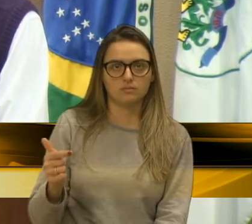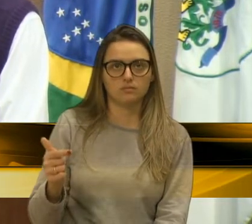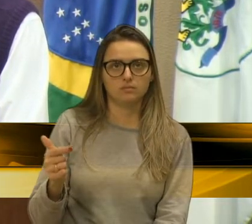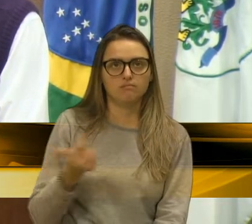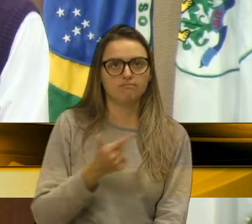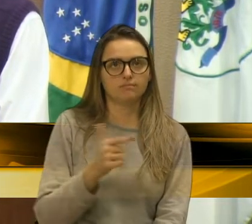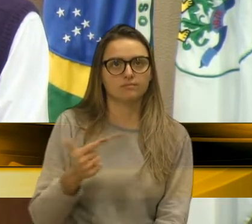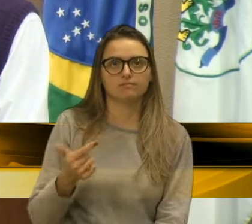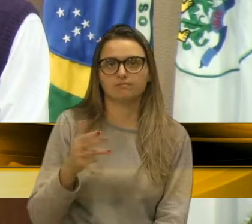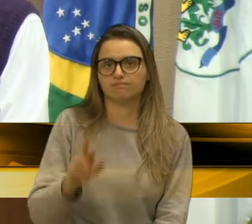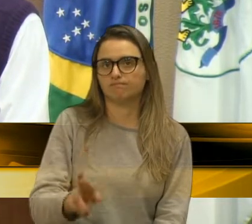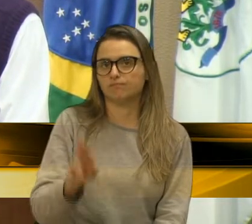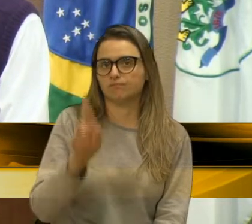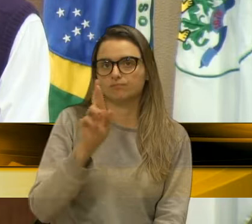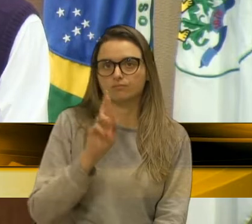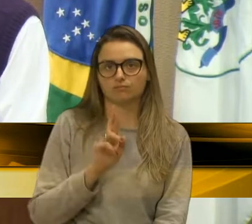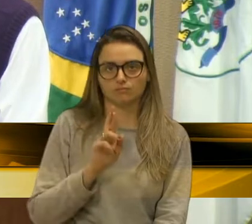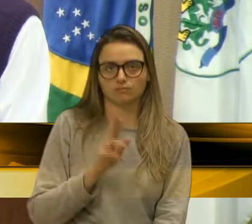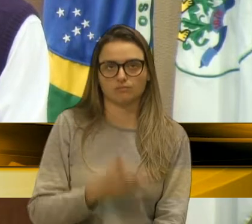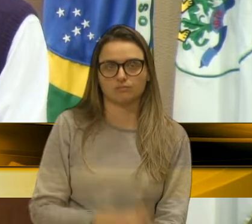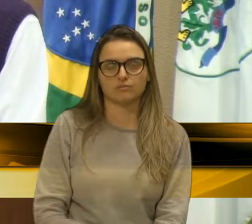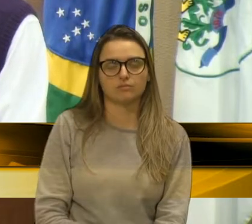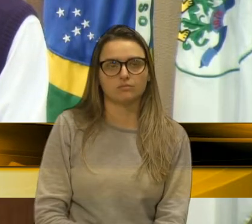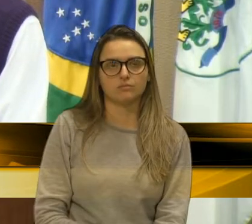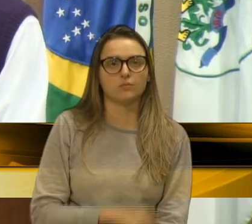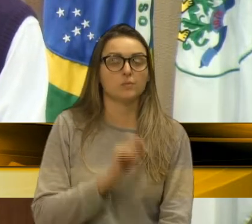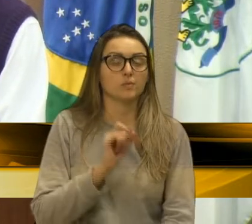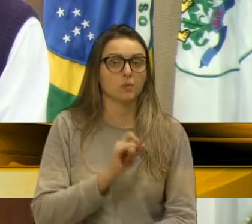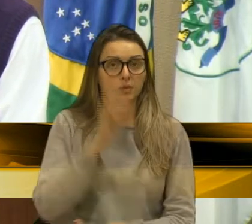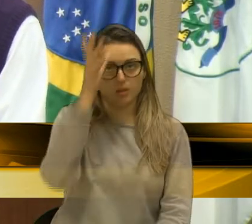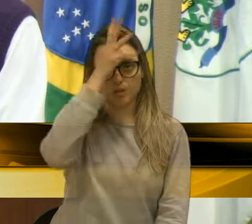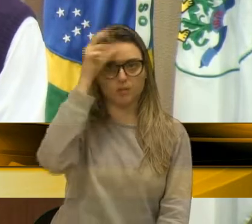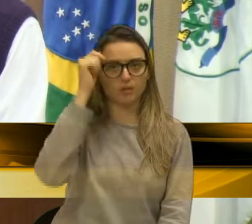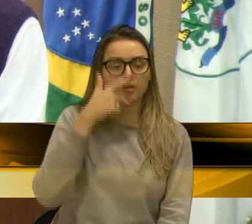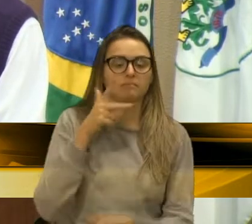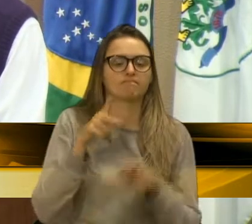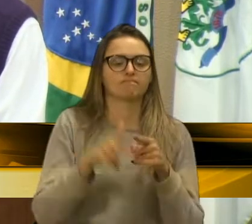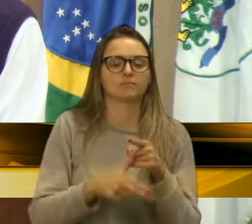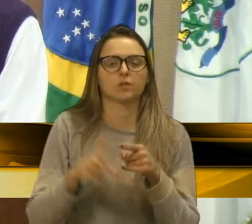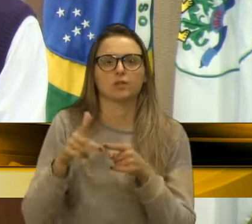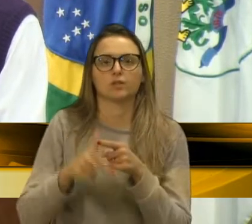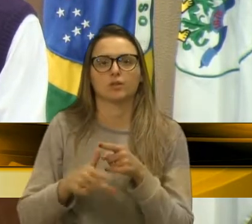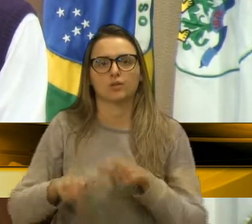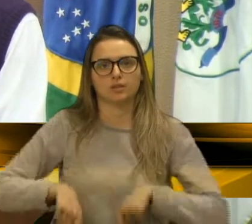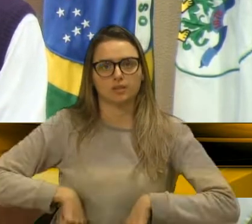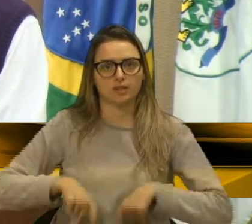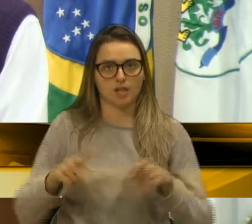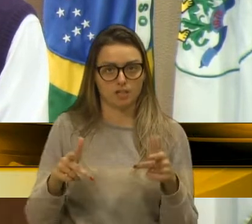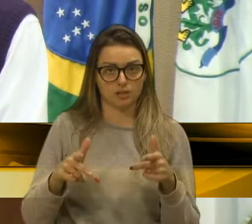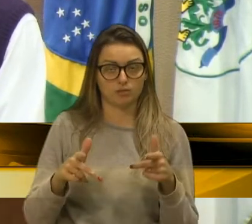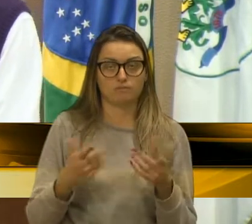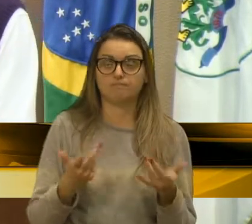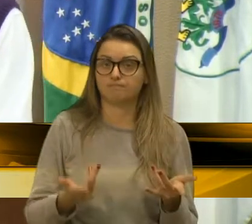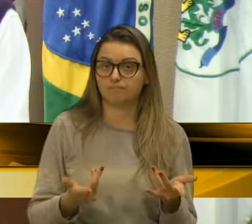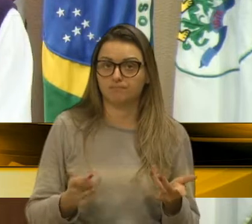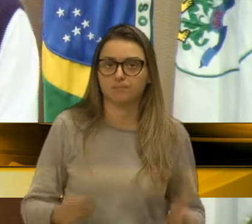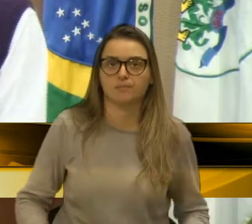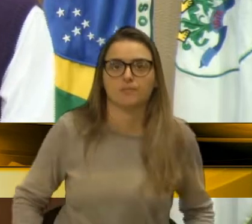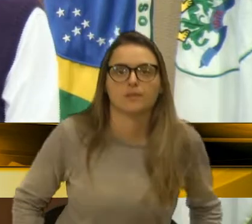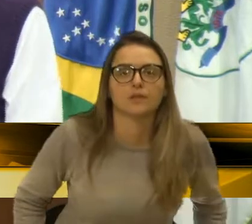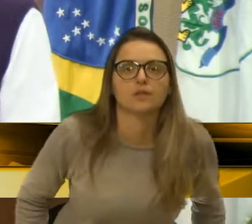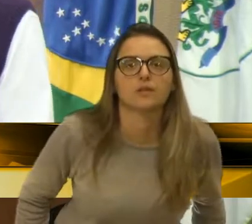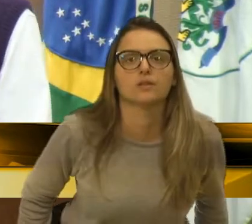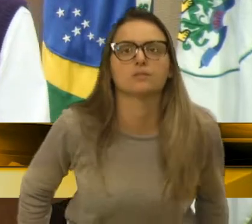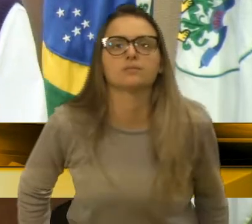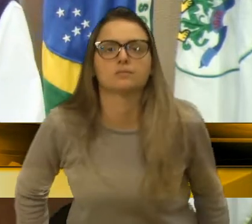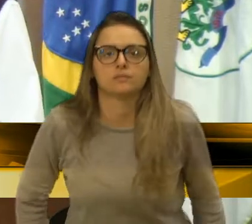muito respaldo a esses nossos agentes, com a justificativa de corte de gastos. Uma parte, vereador Bandeira. A intenção